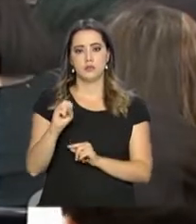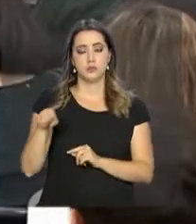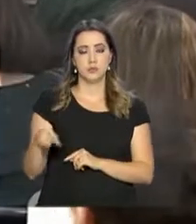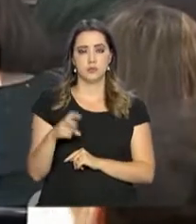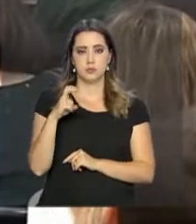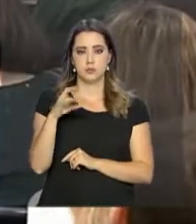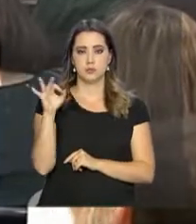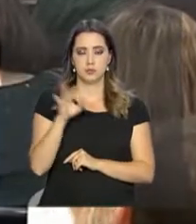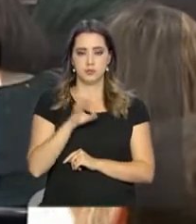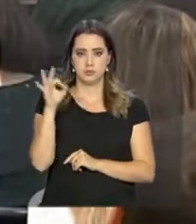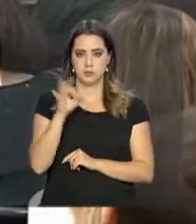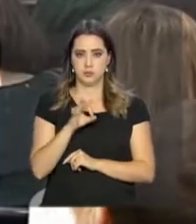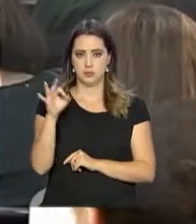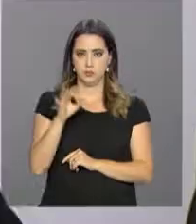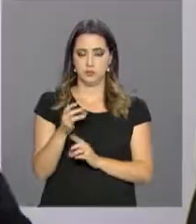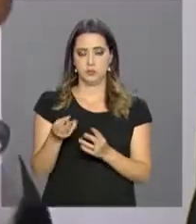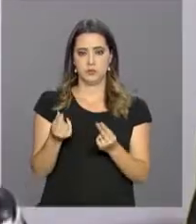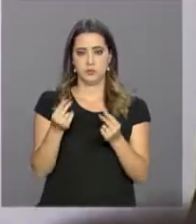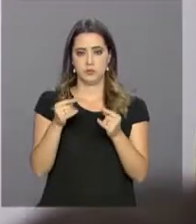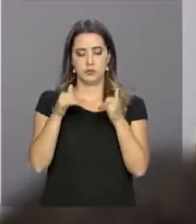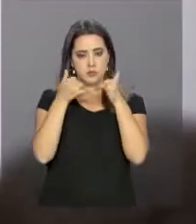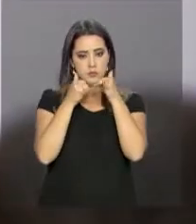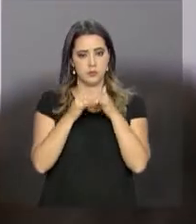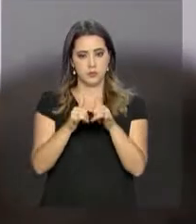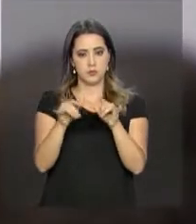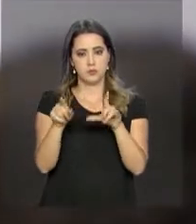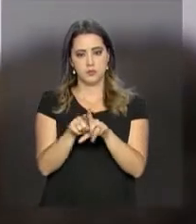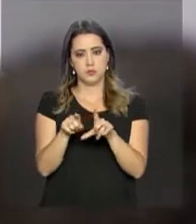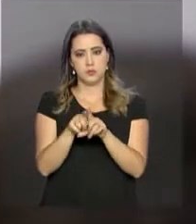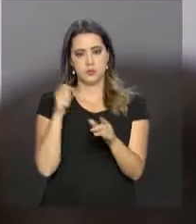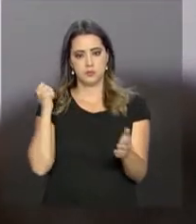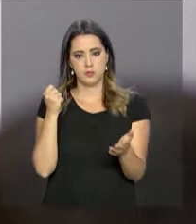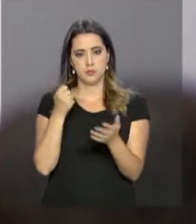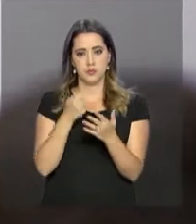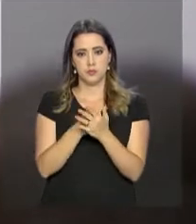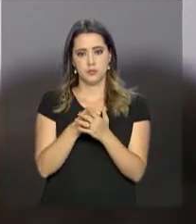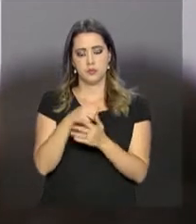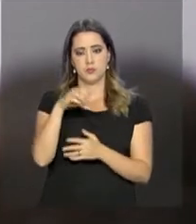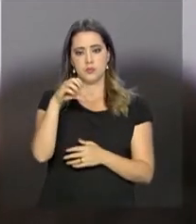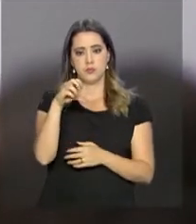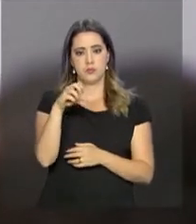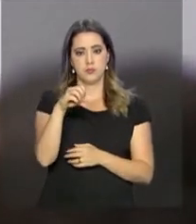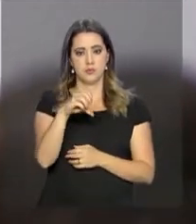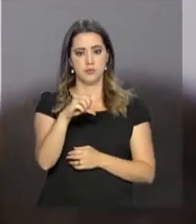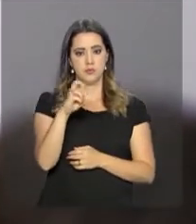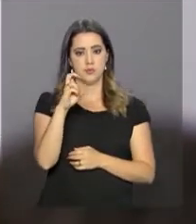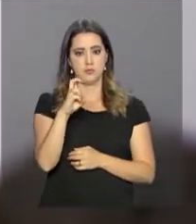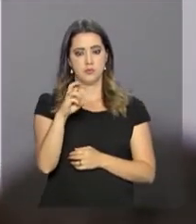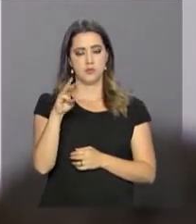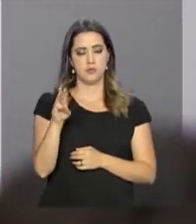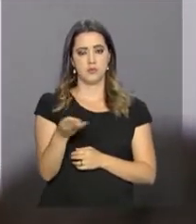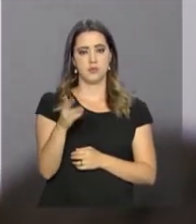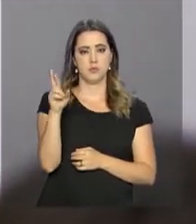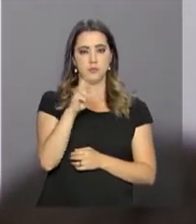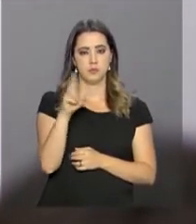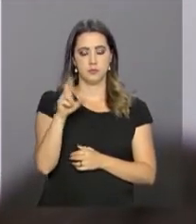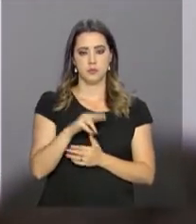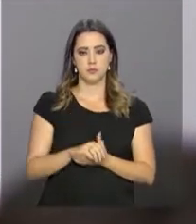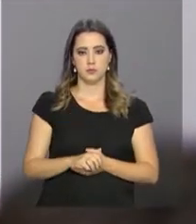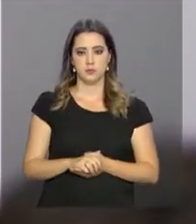meio por cento no valor da conta de luz além disso vai pagar cerca de 95 milhões de reais aos cofres públicos